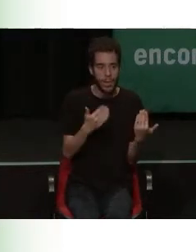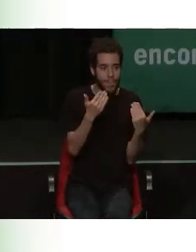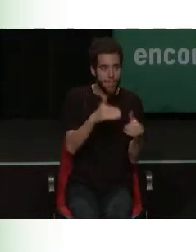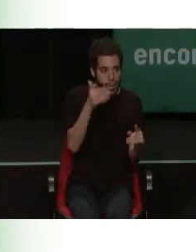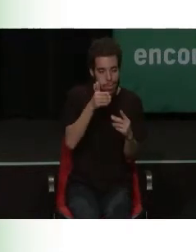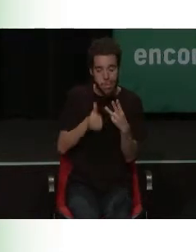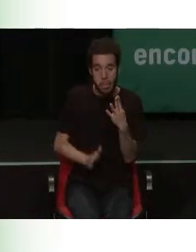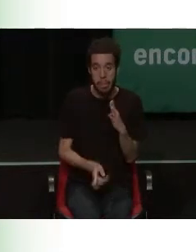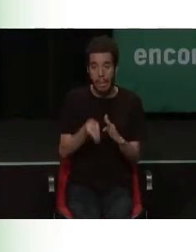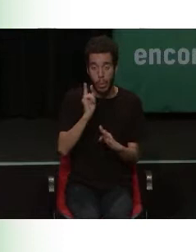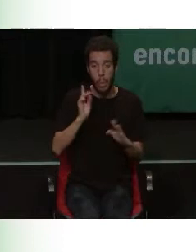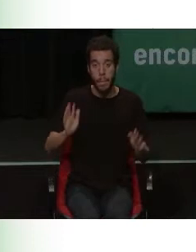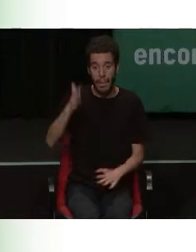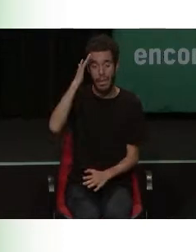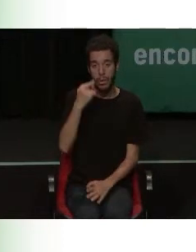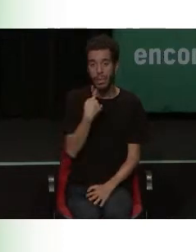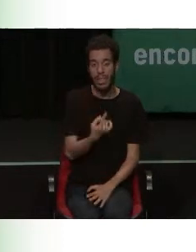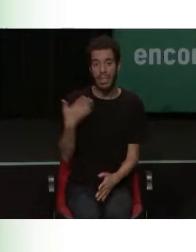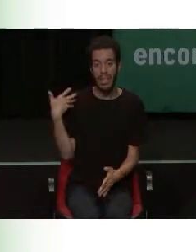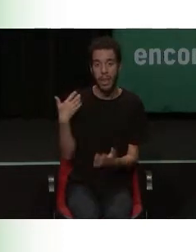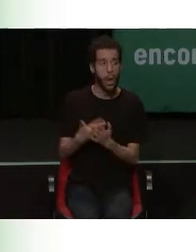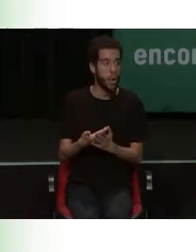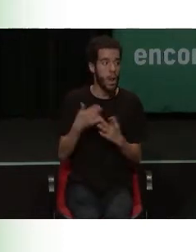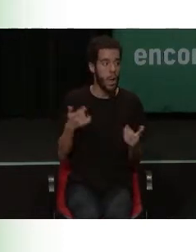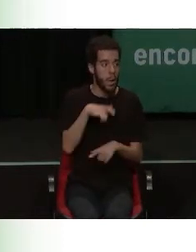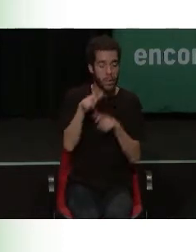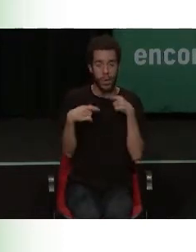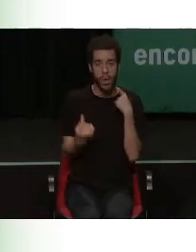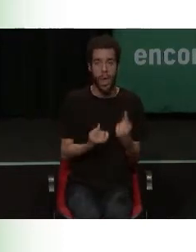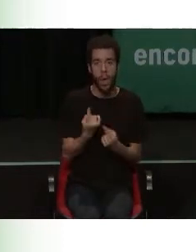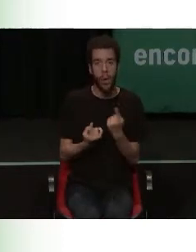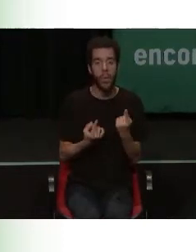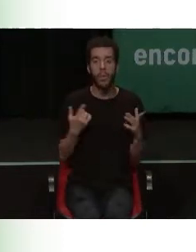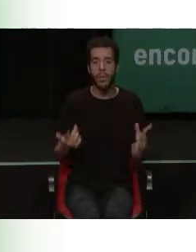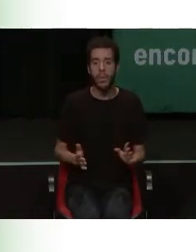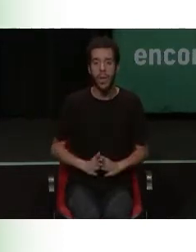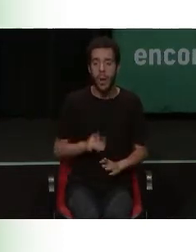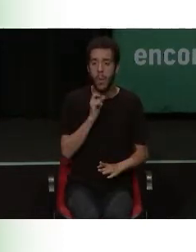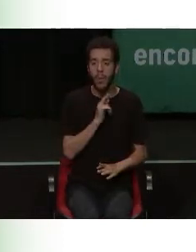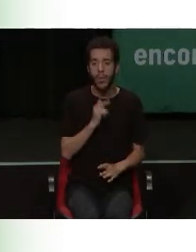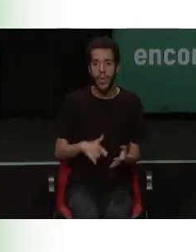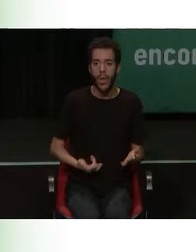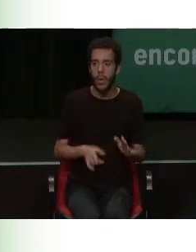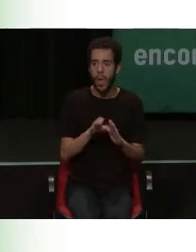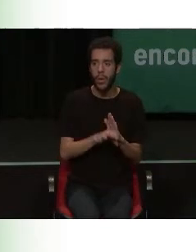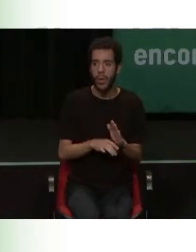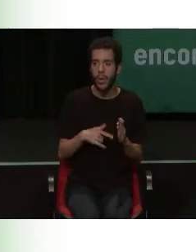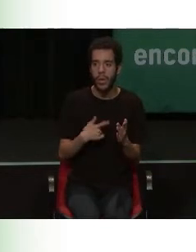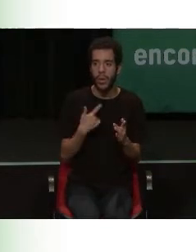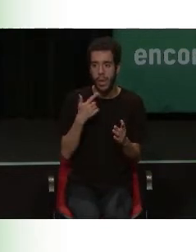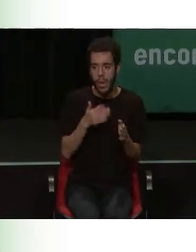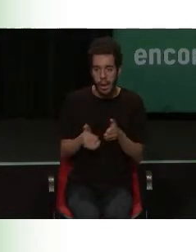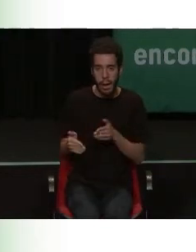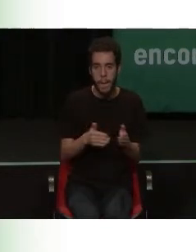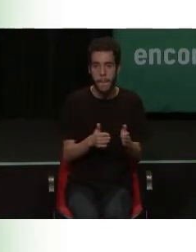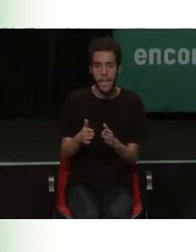do que esta teoria vem dizendo, algumas pessoas que, à partida, acham-se que têm condições para seguir por uma trajetória mais